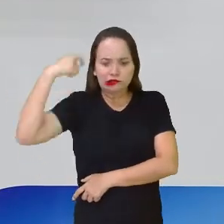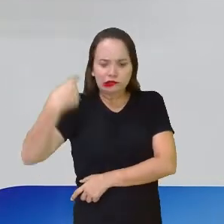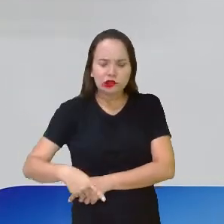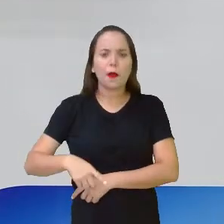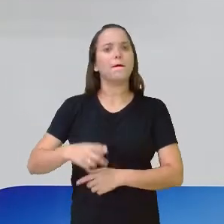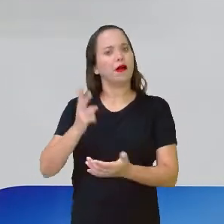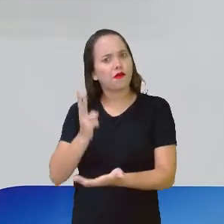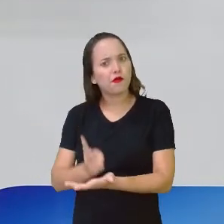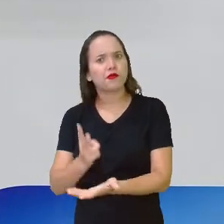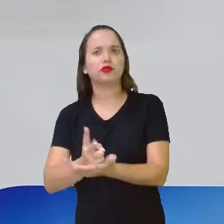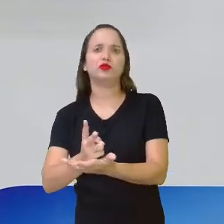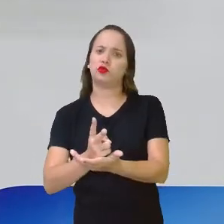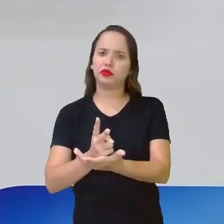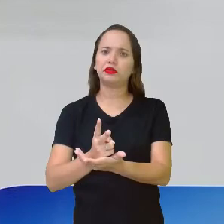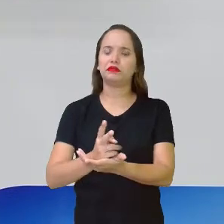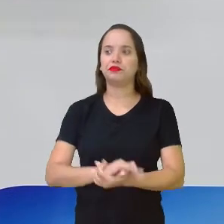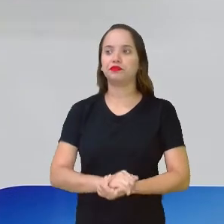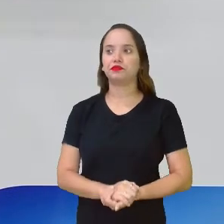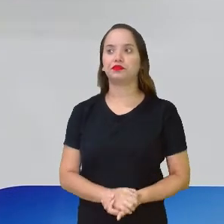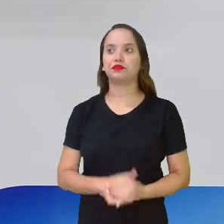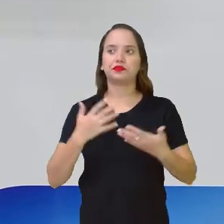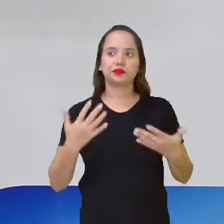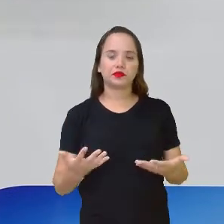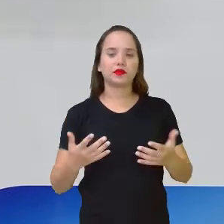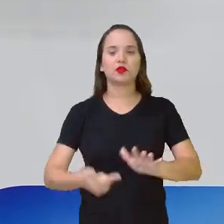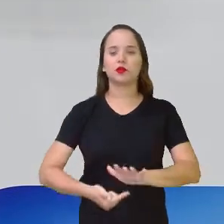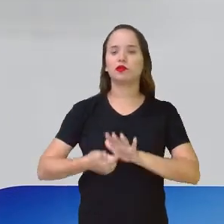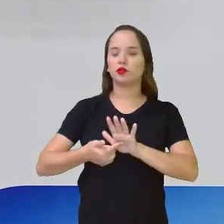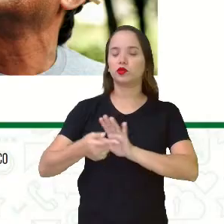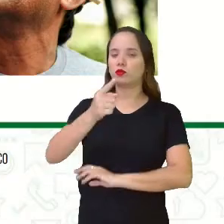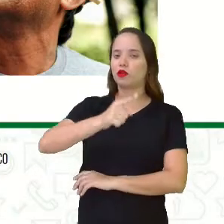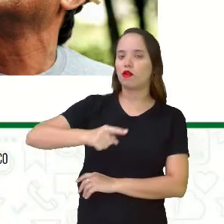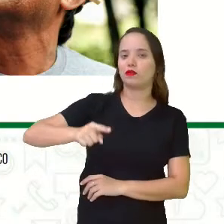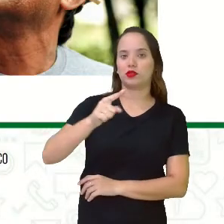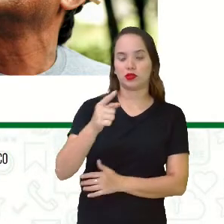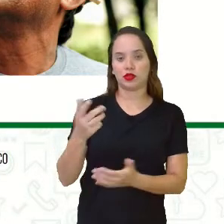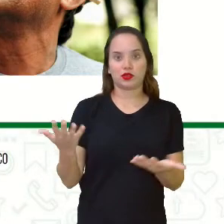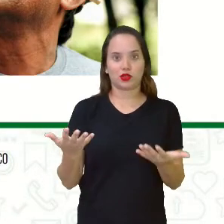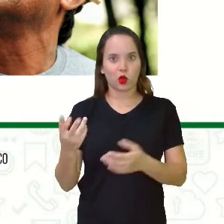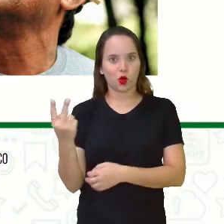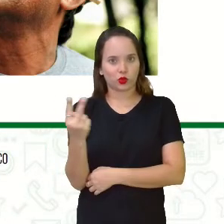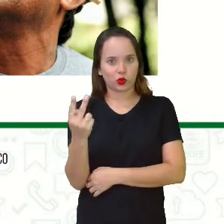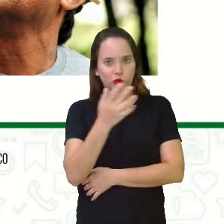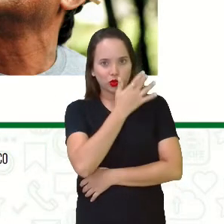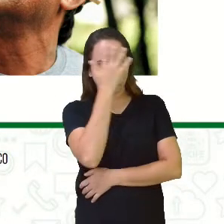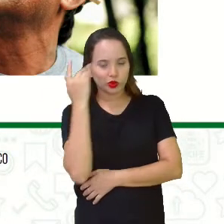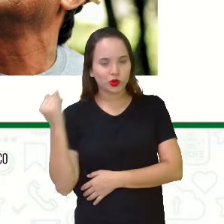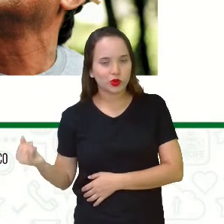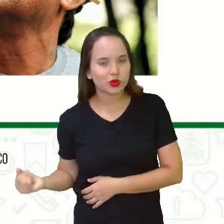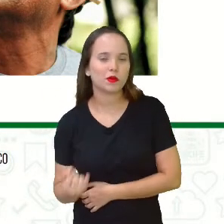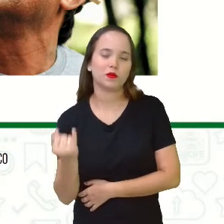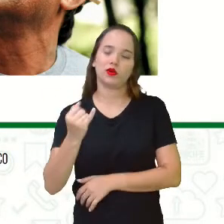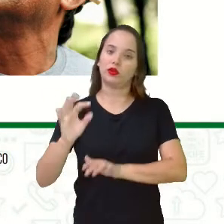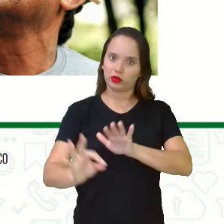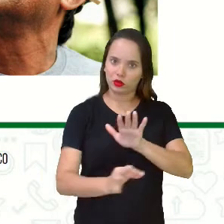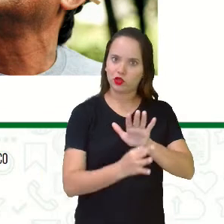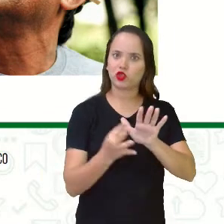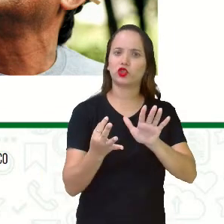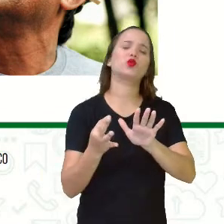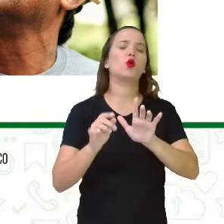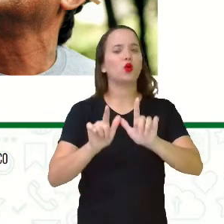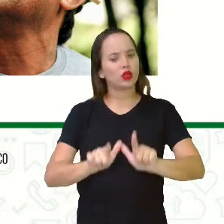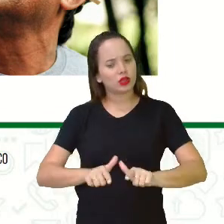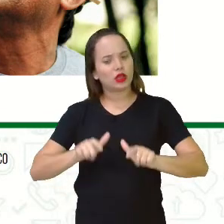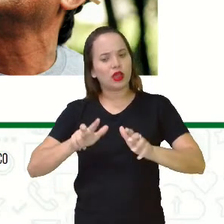fortalecer cada vez mais, certo? Então, trouxe para vocês duas pessoas super importantes, dois escritores e